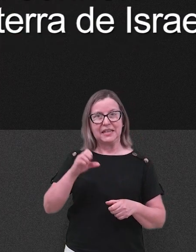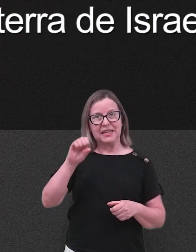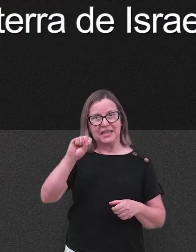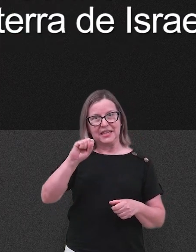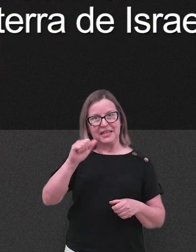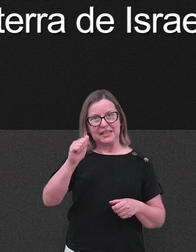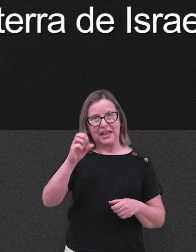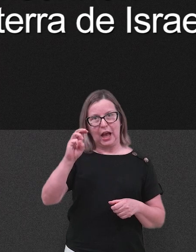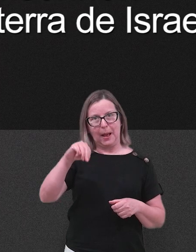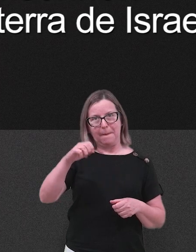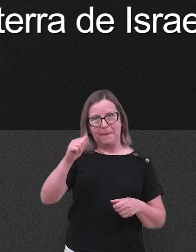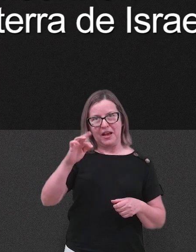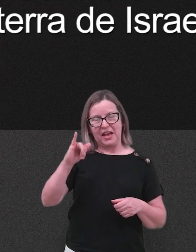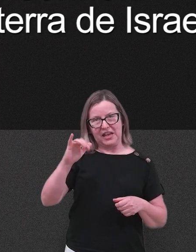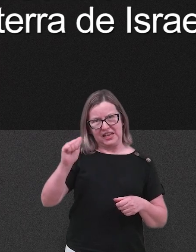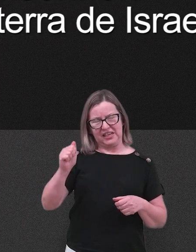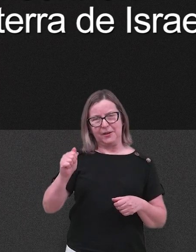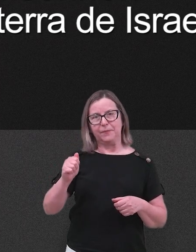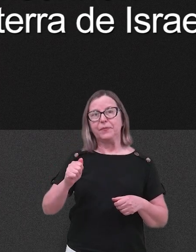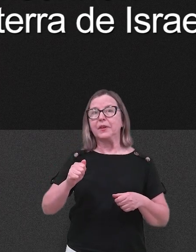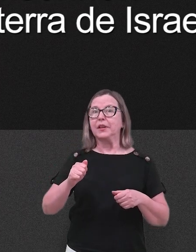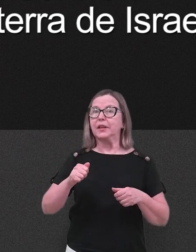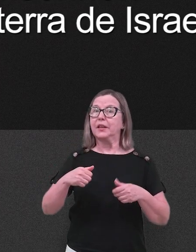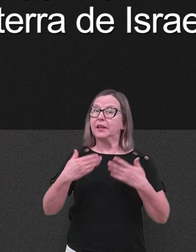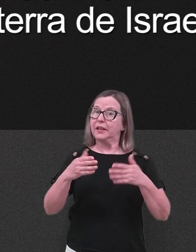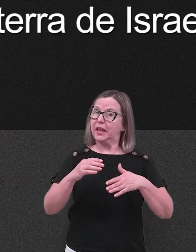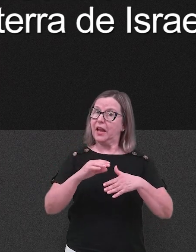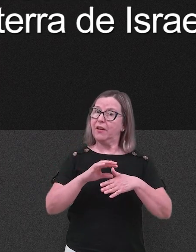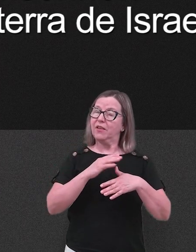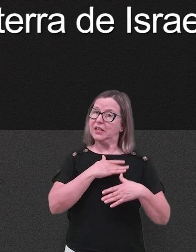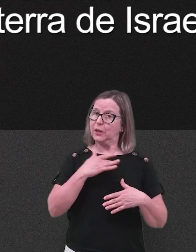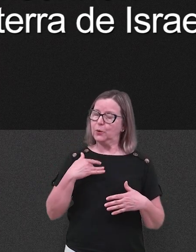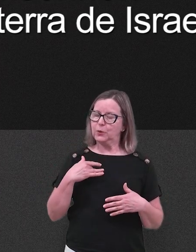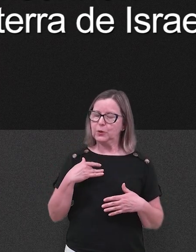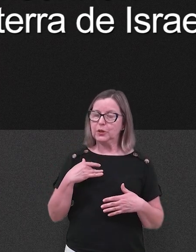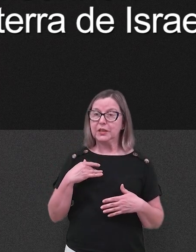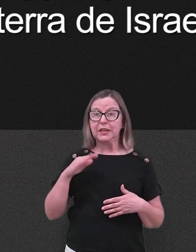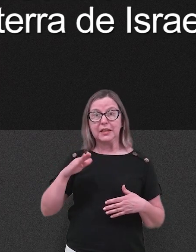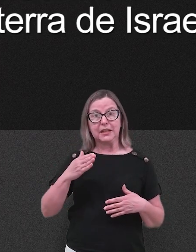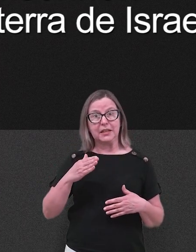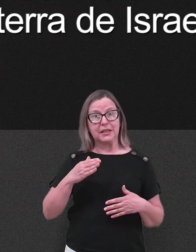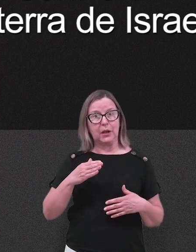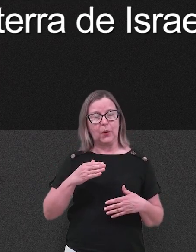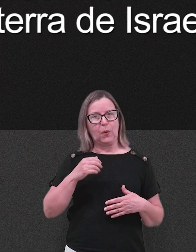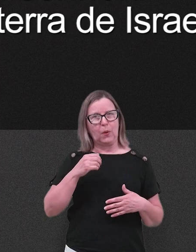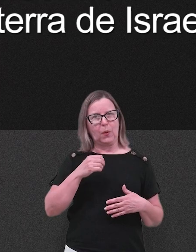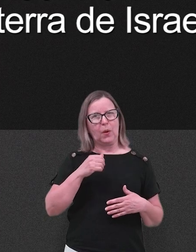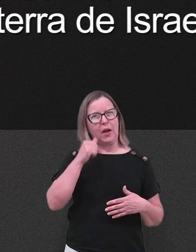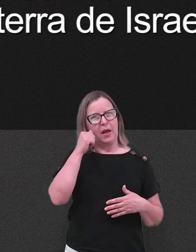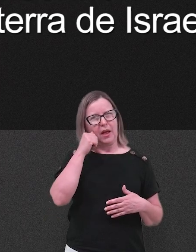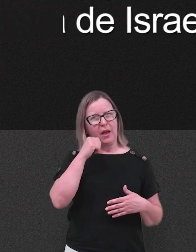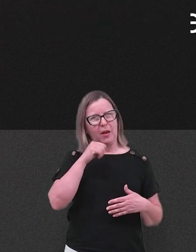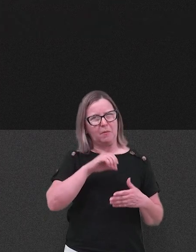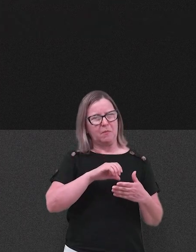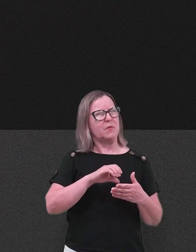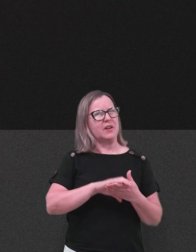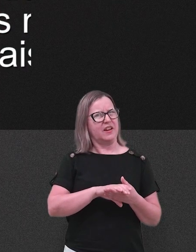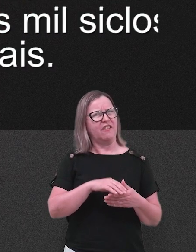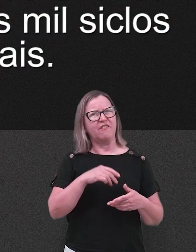foi Naamã e disse ao seu senhor, assim e assim falou a jovem, que é da terra de